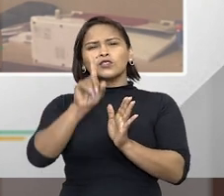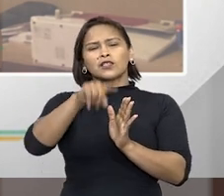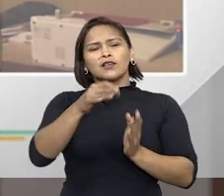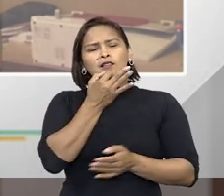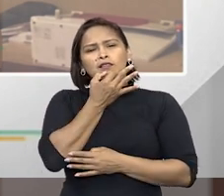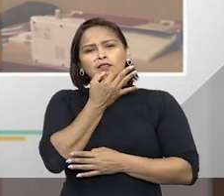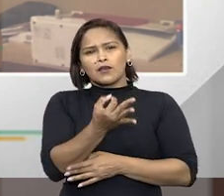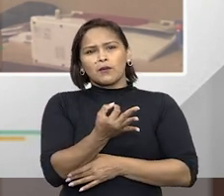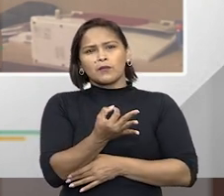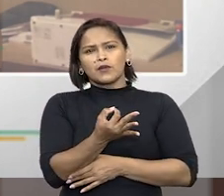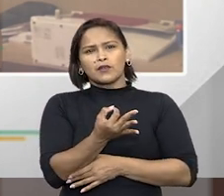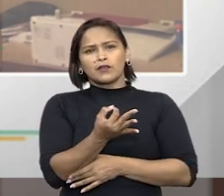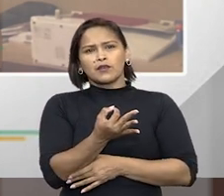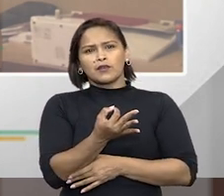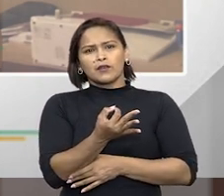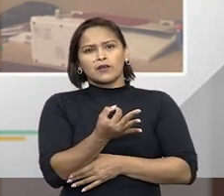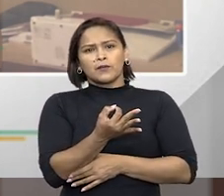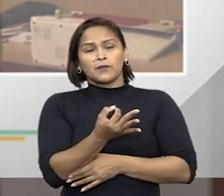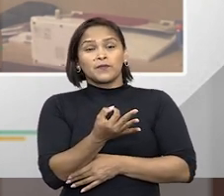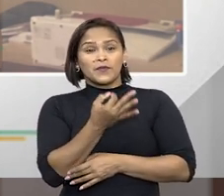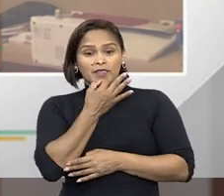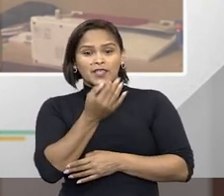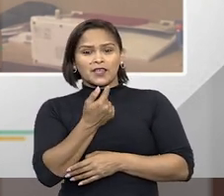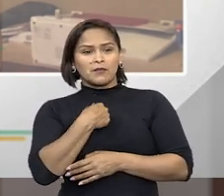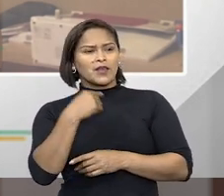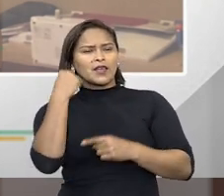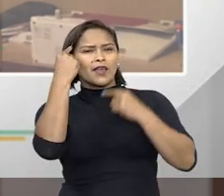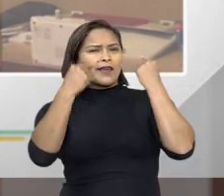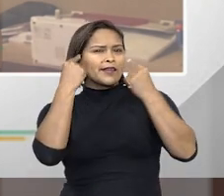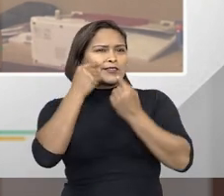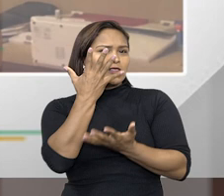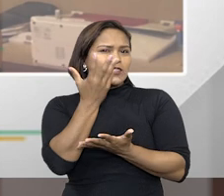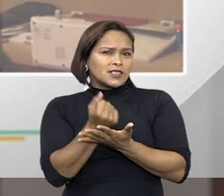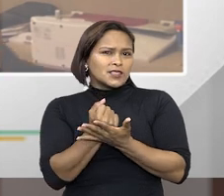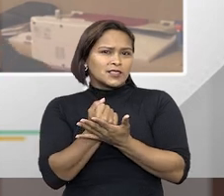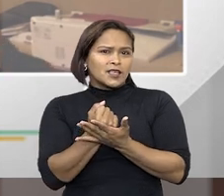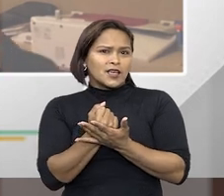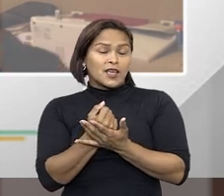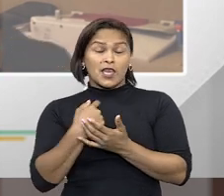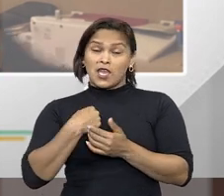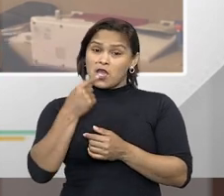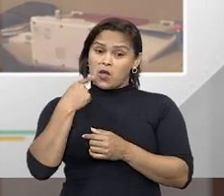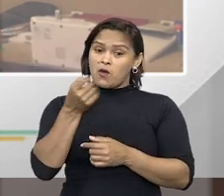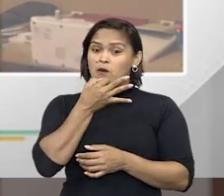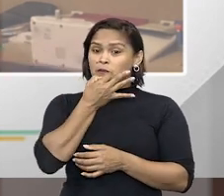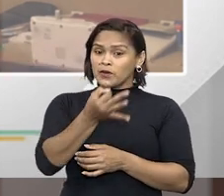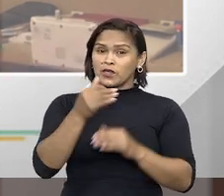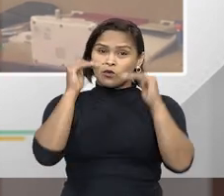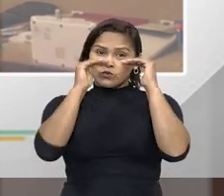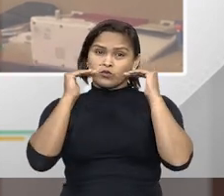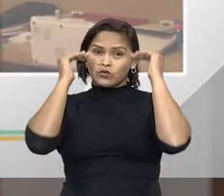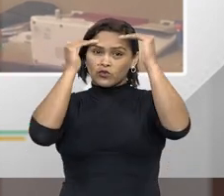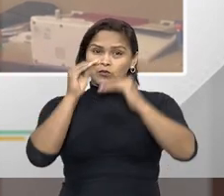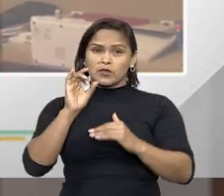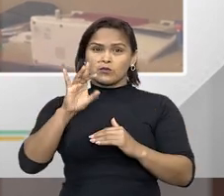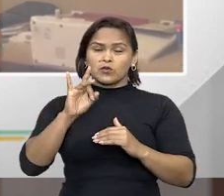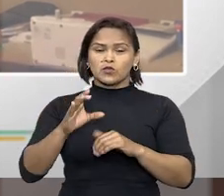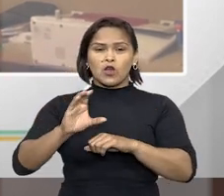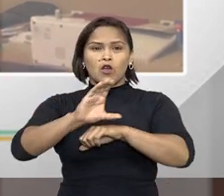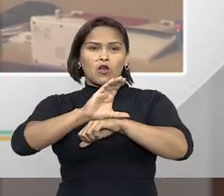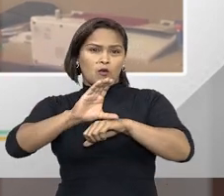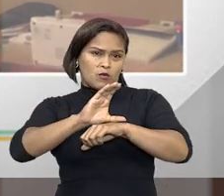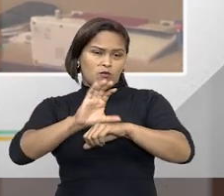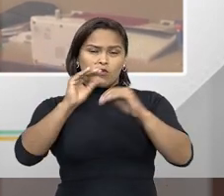sugerir, mas quem era doido de aceitar? Sugeri que o Supremo ficasse apenas como Corte